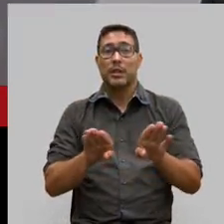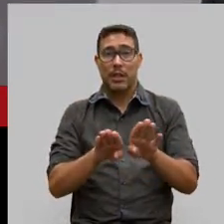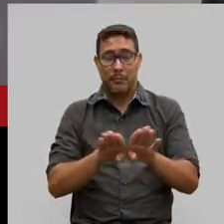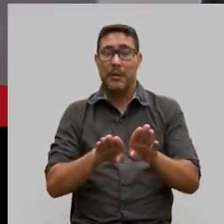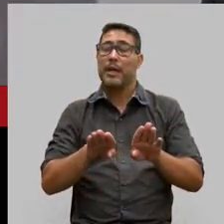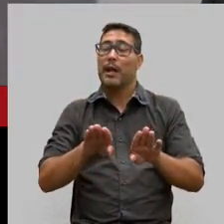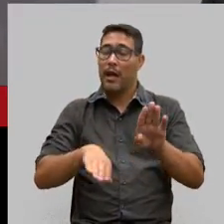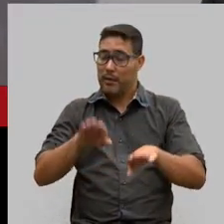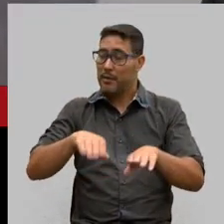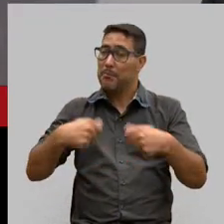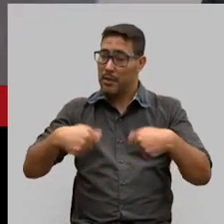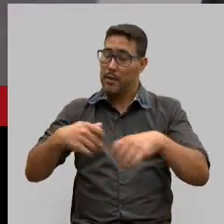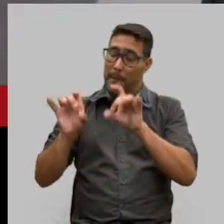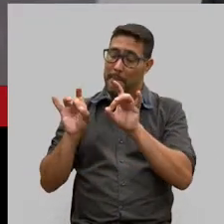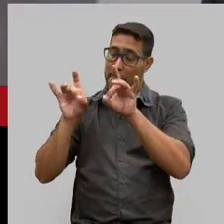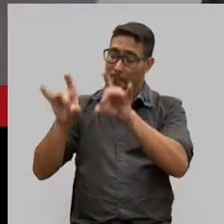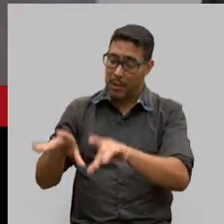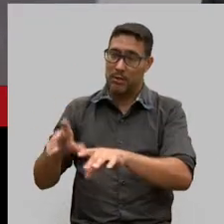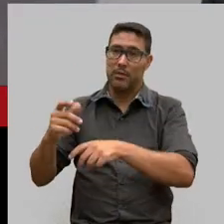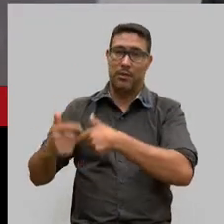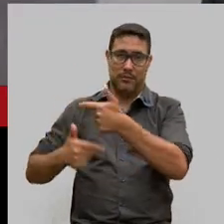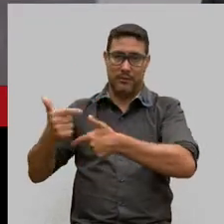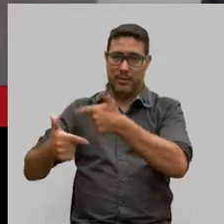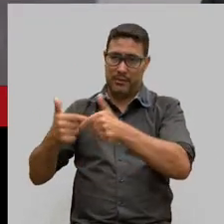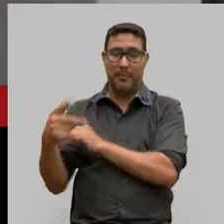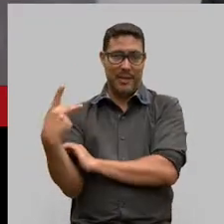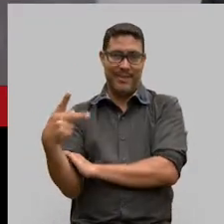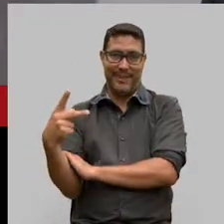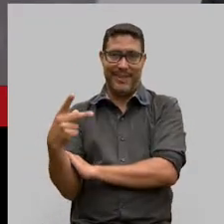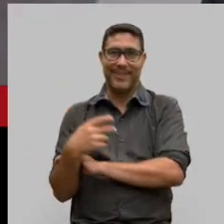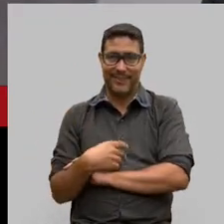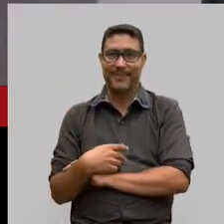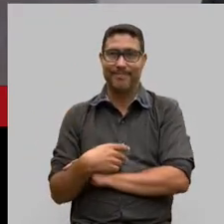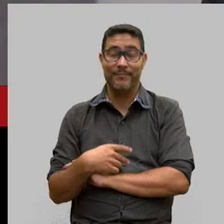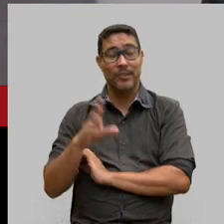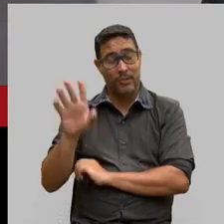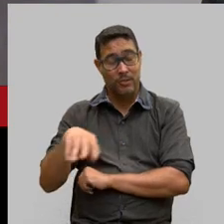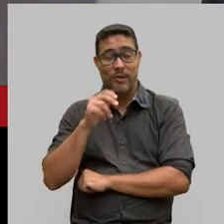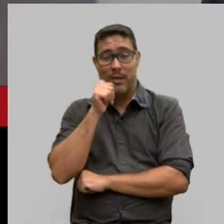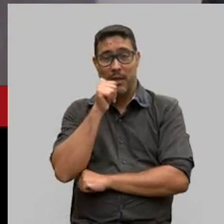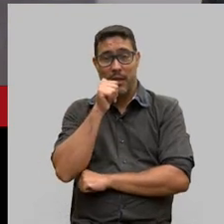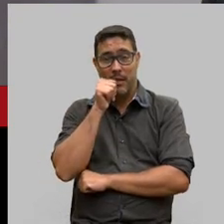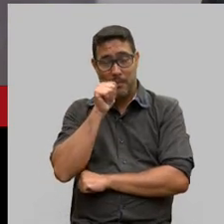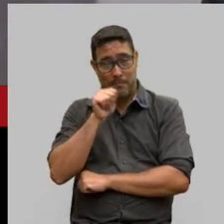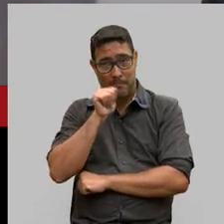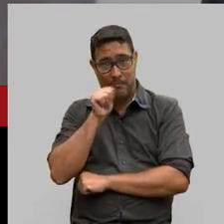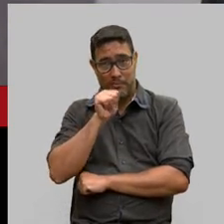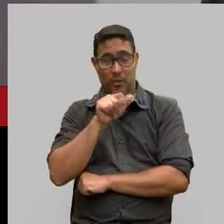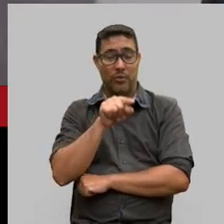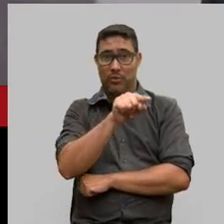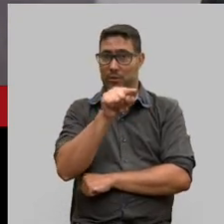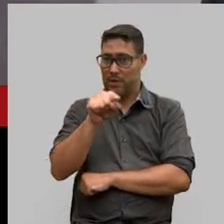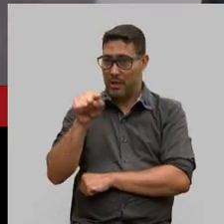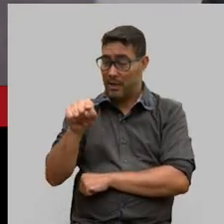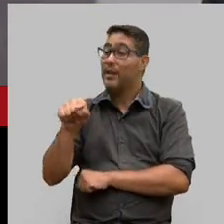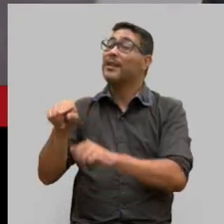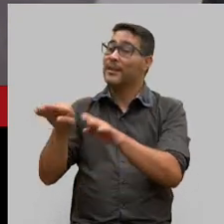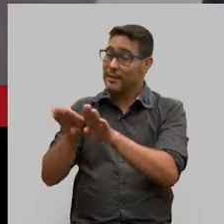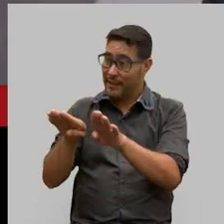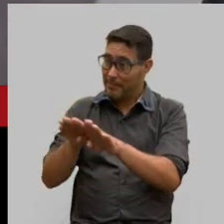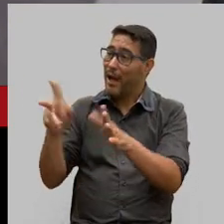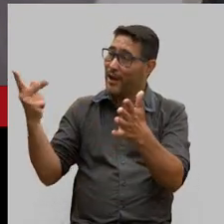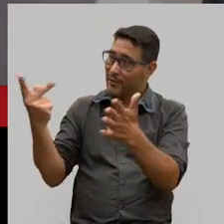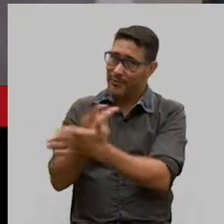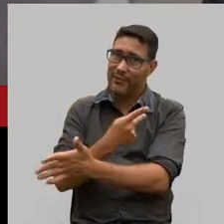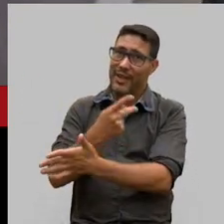o trabalho e essas também são as mulheres que via de regra são abandonadas Eu nem